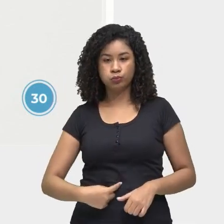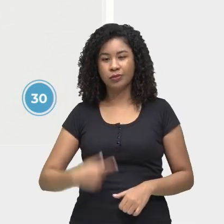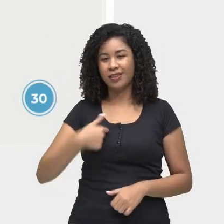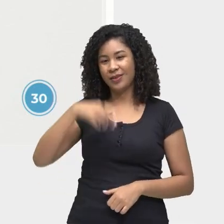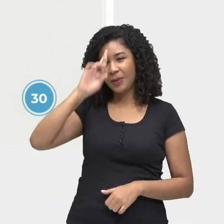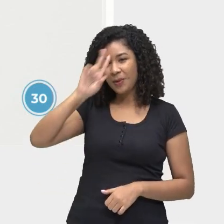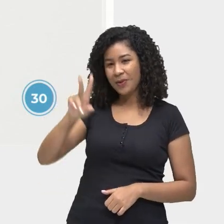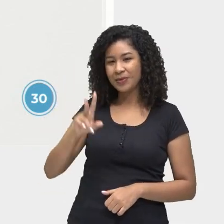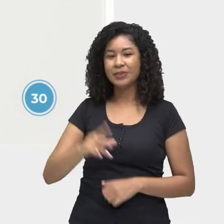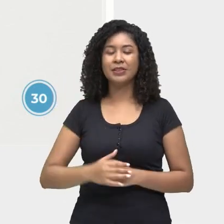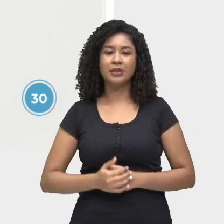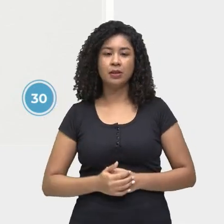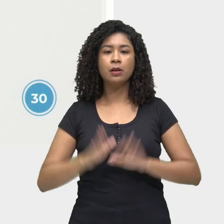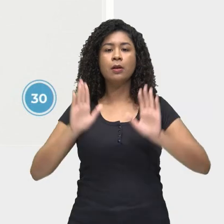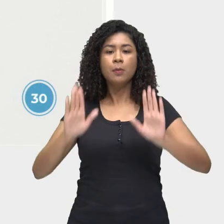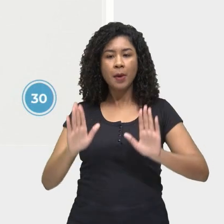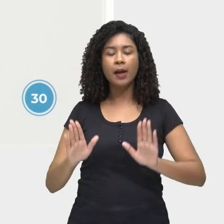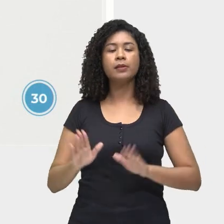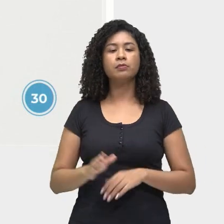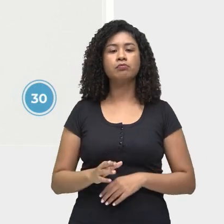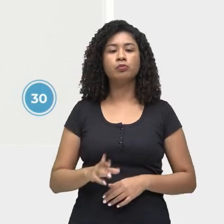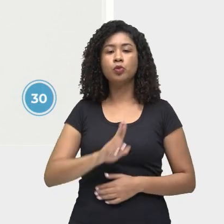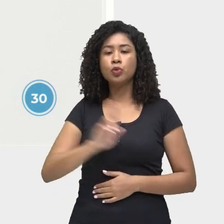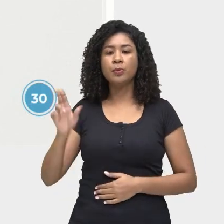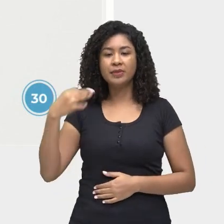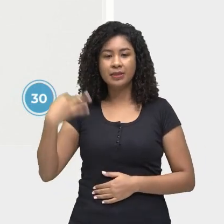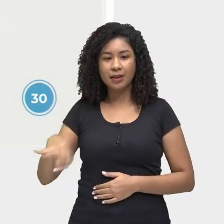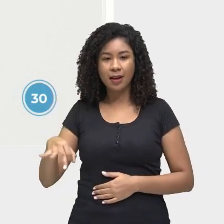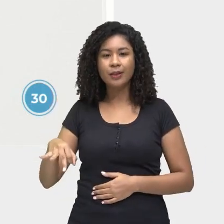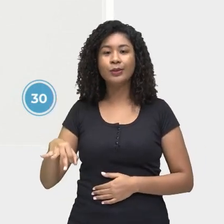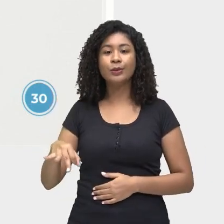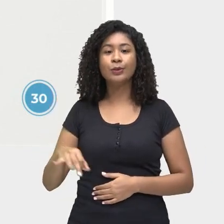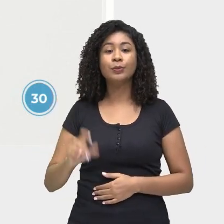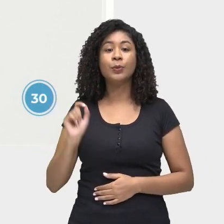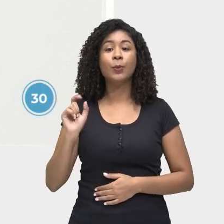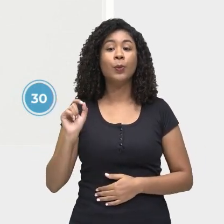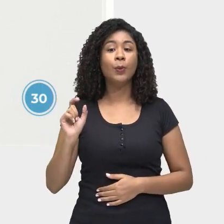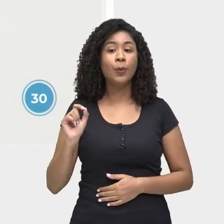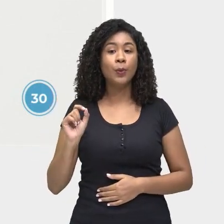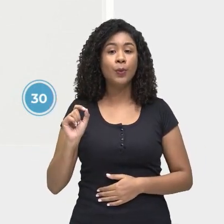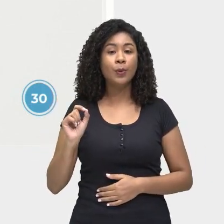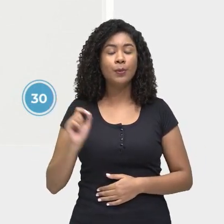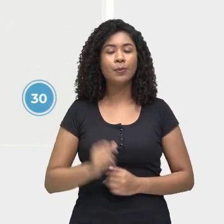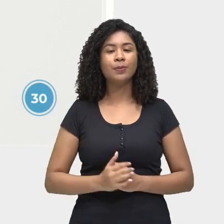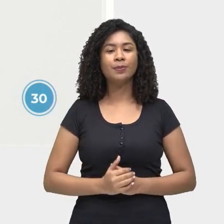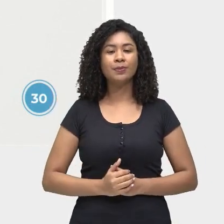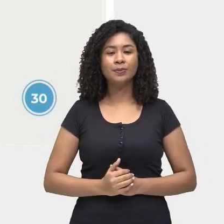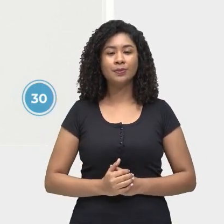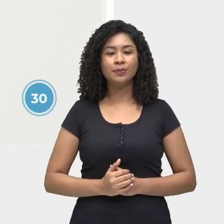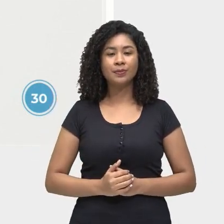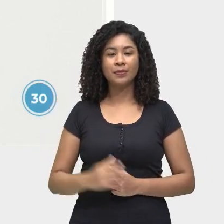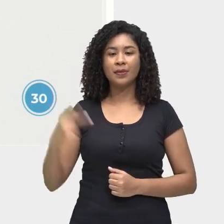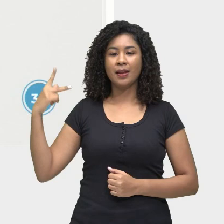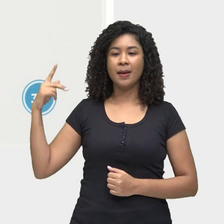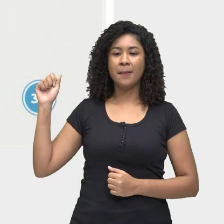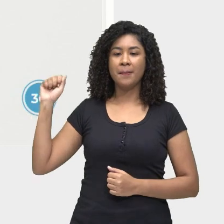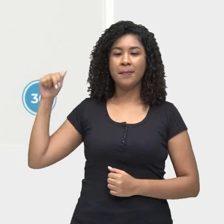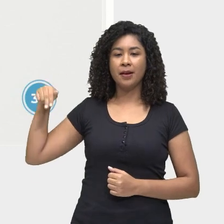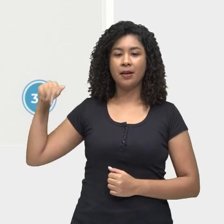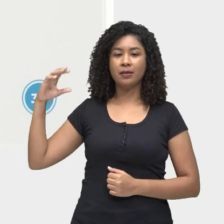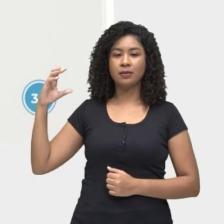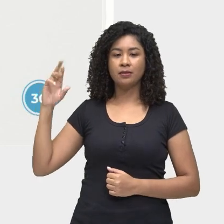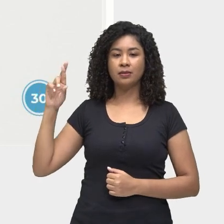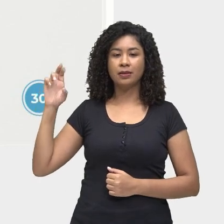quem atua na primeira parte do intestino delgado e atua na digestão de vários nutrientes é o suco